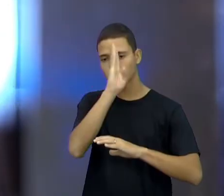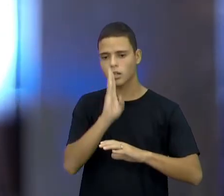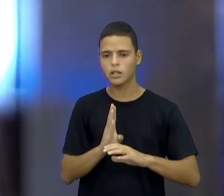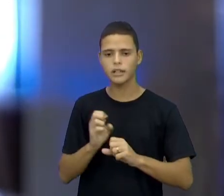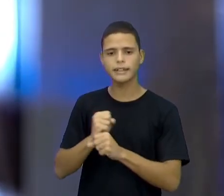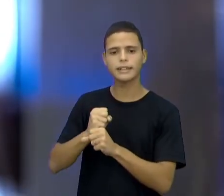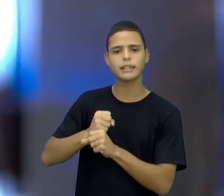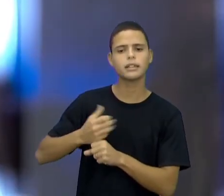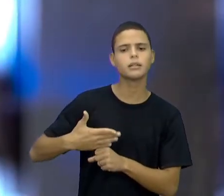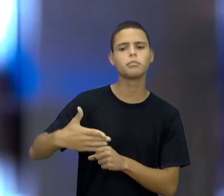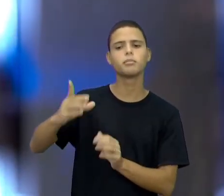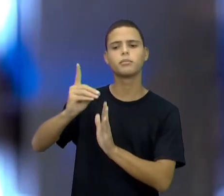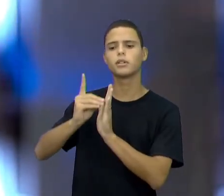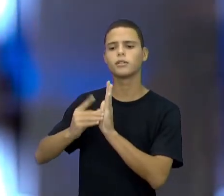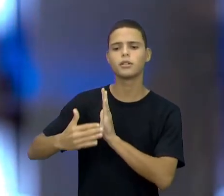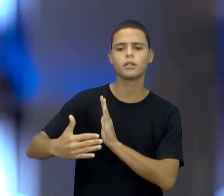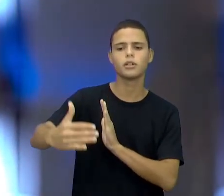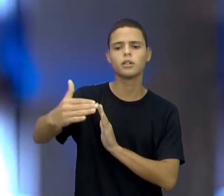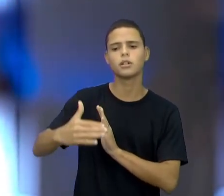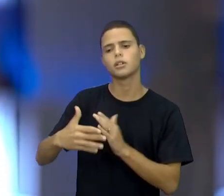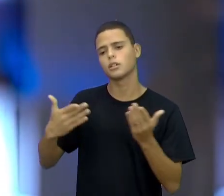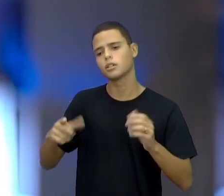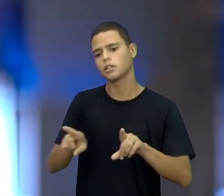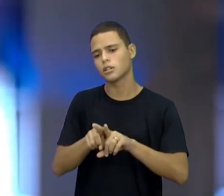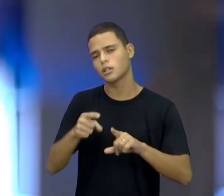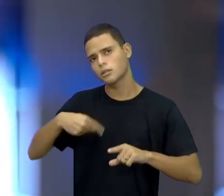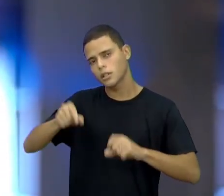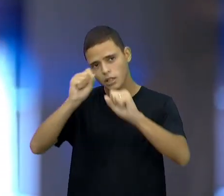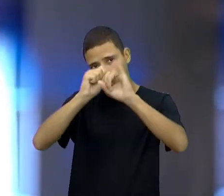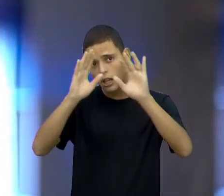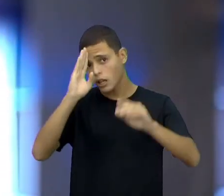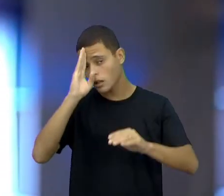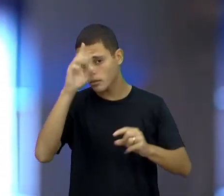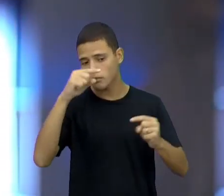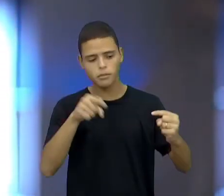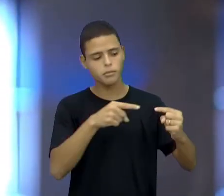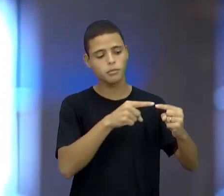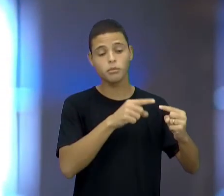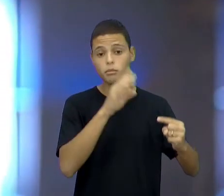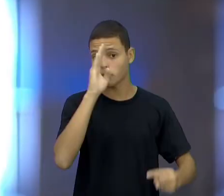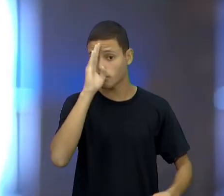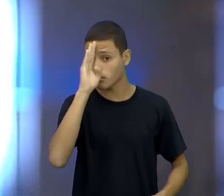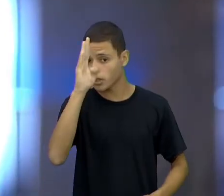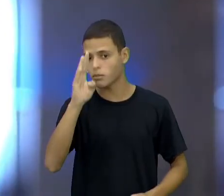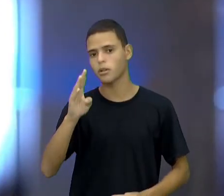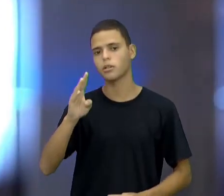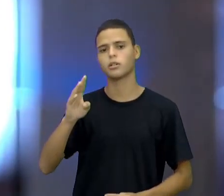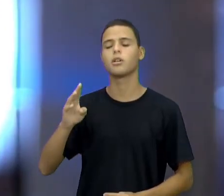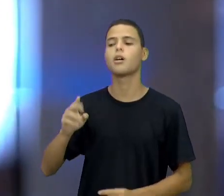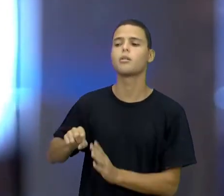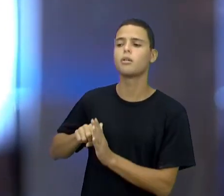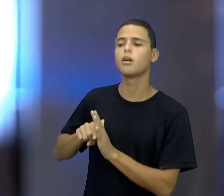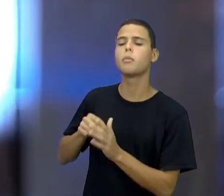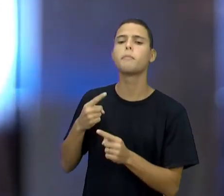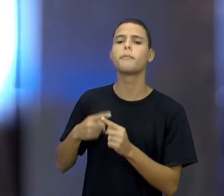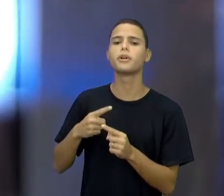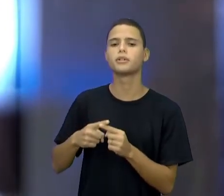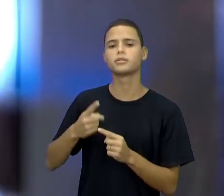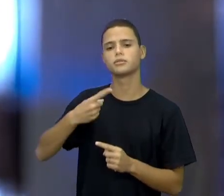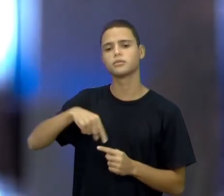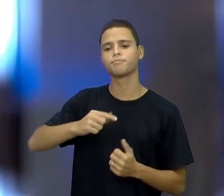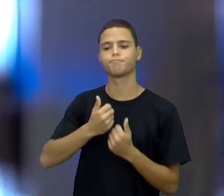próximas décadas. E é claro, um dos principais motivos de nós estarmos lá é que nós